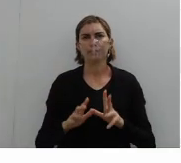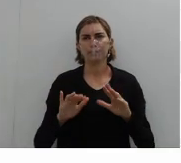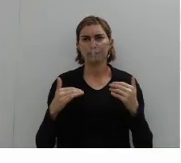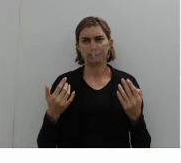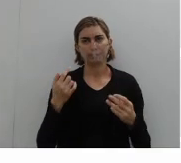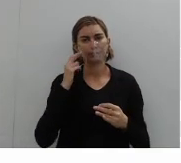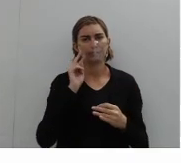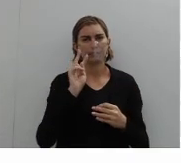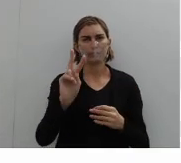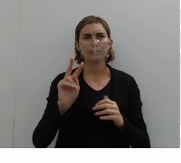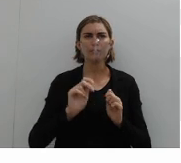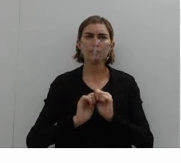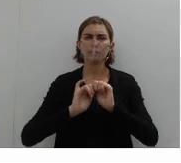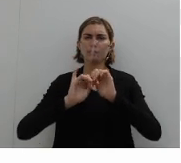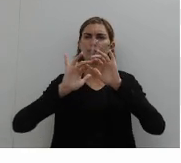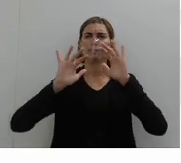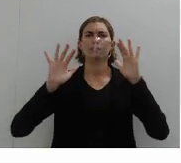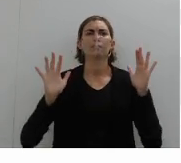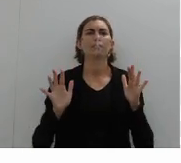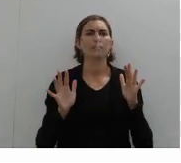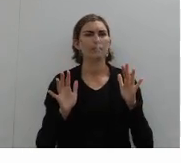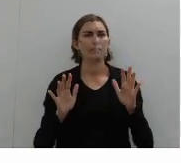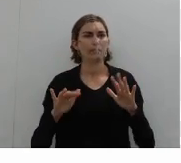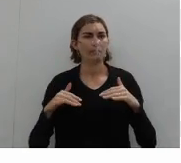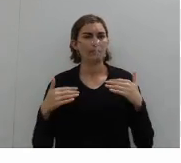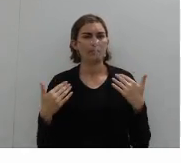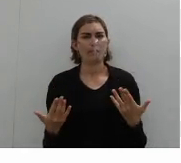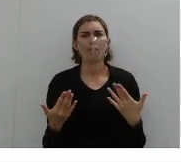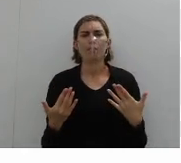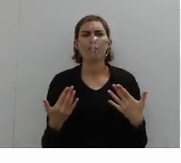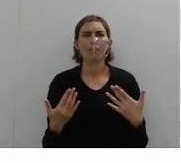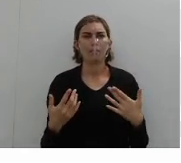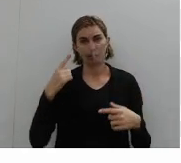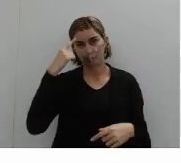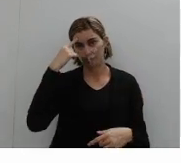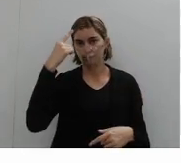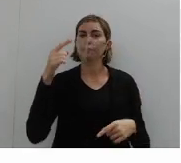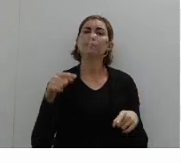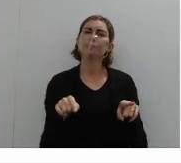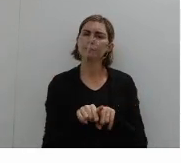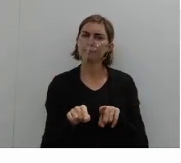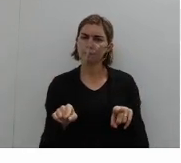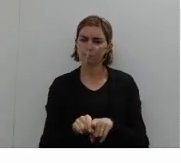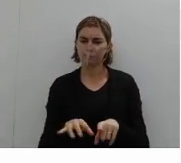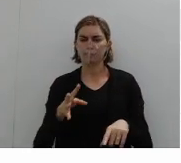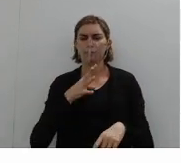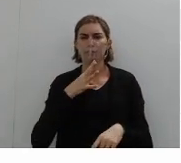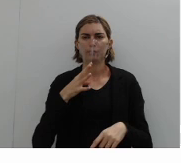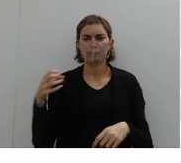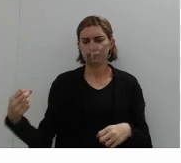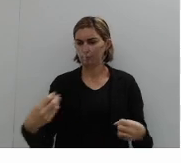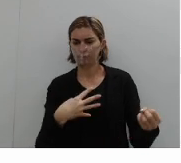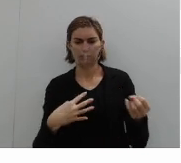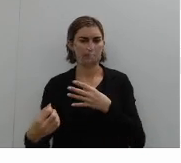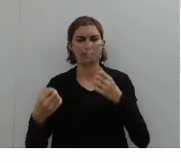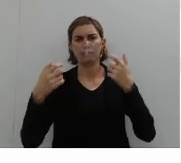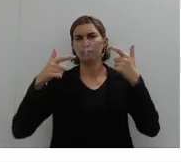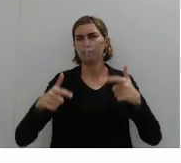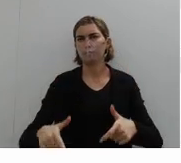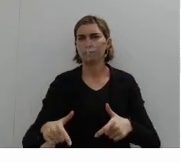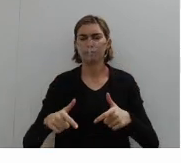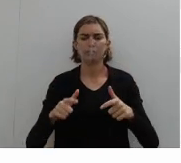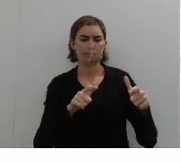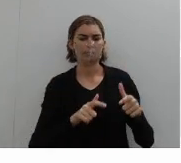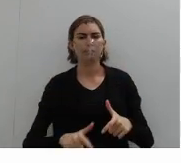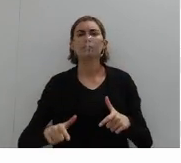Então, expandindo muitas fronteiras. Então, a ideia também era conhecer novos lugares e eu digo para